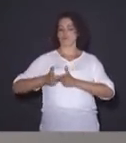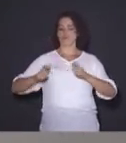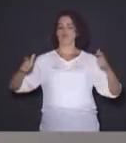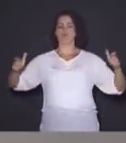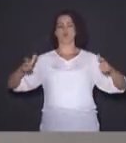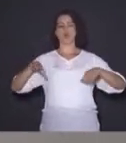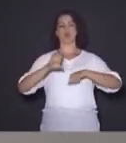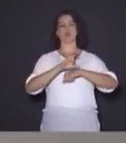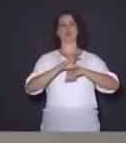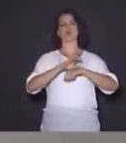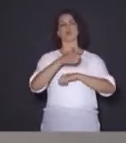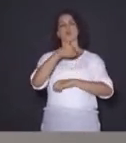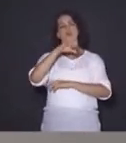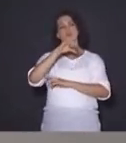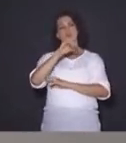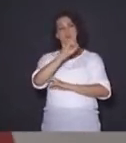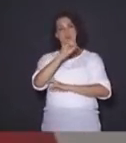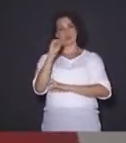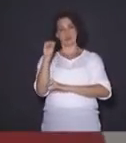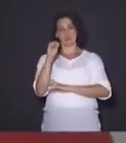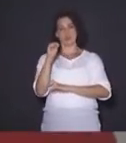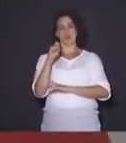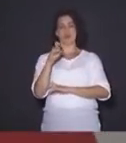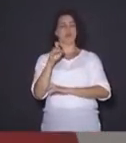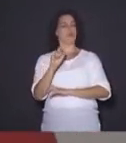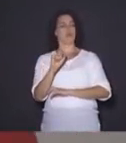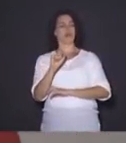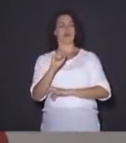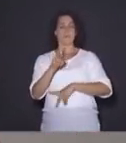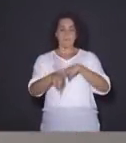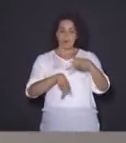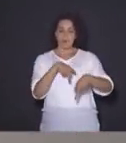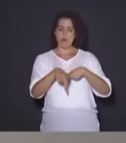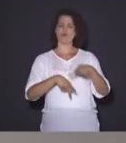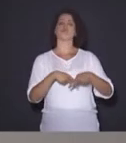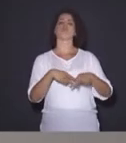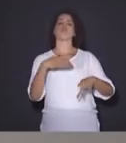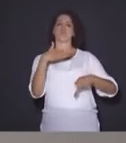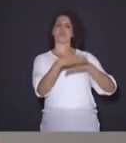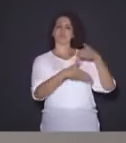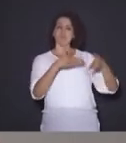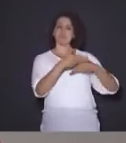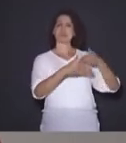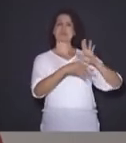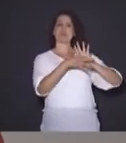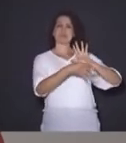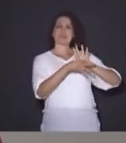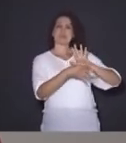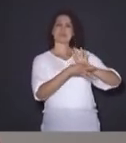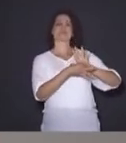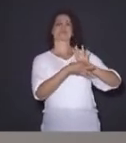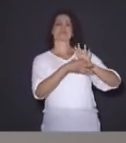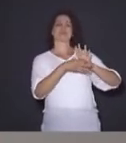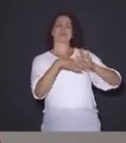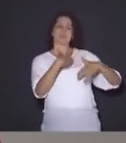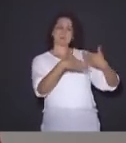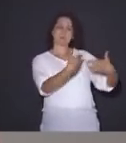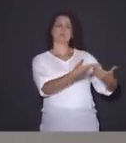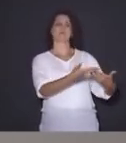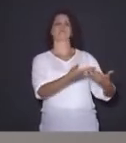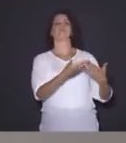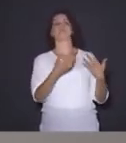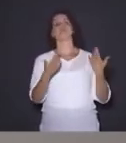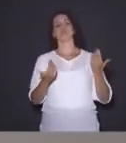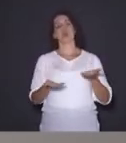88 foi um processo que é o povo brasileiro participou ativamente daquela constituição e